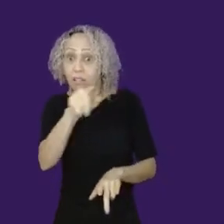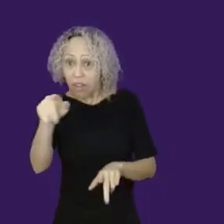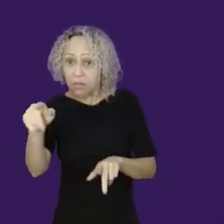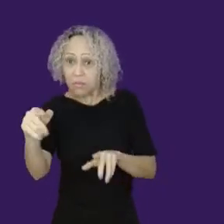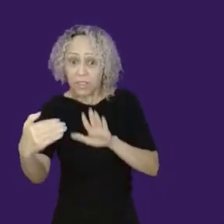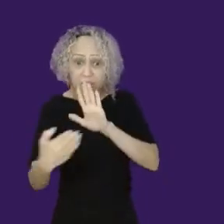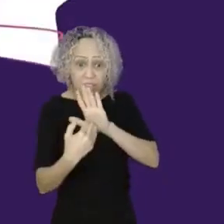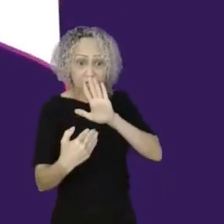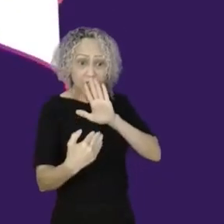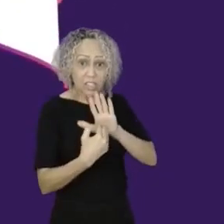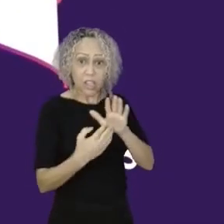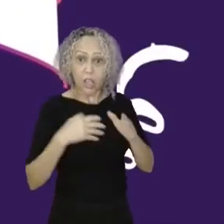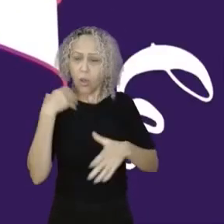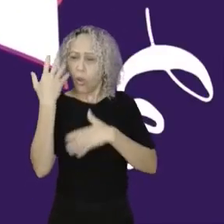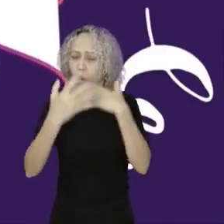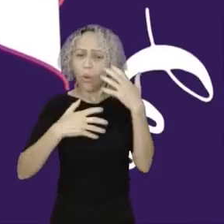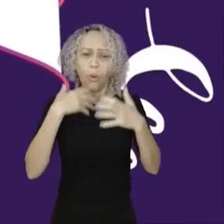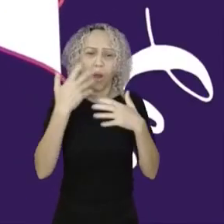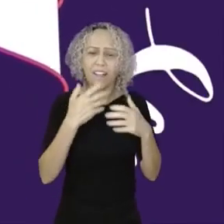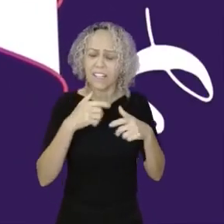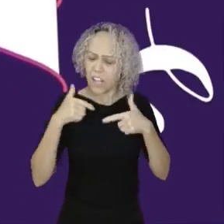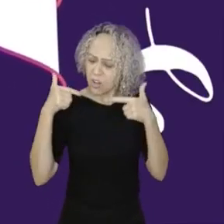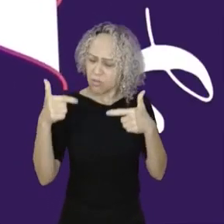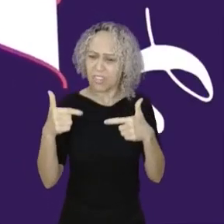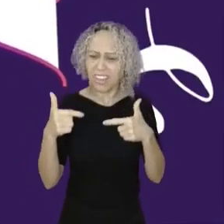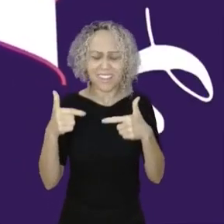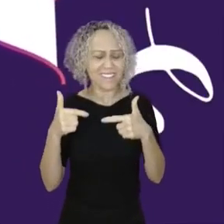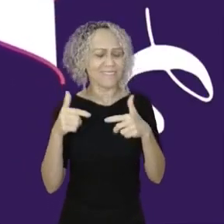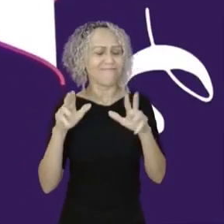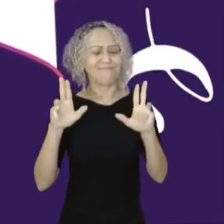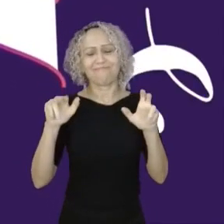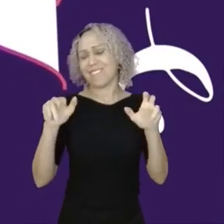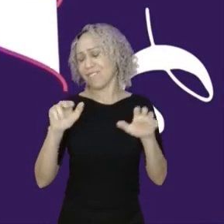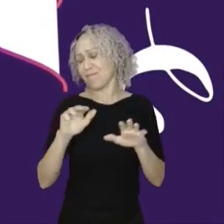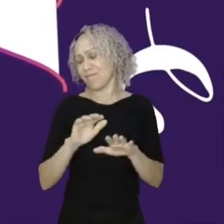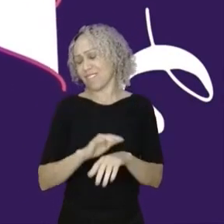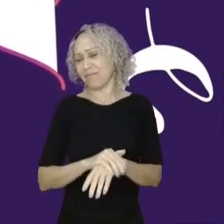Ninguém vai me impedir de cantar e lutar.